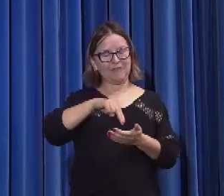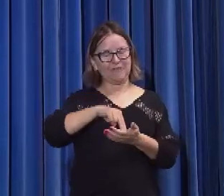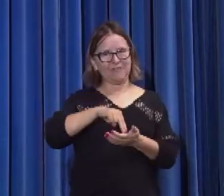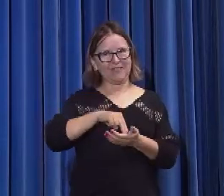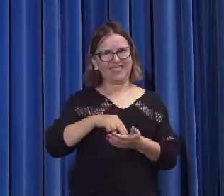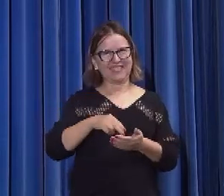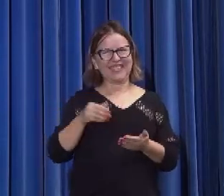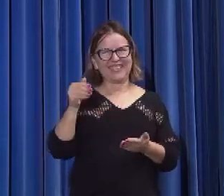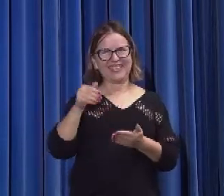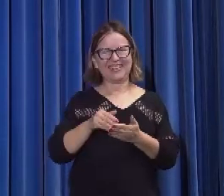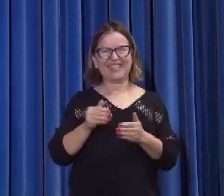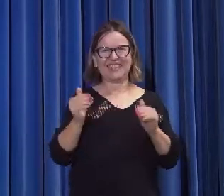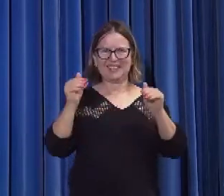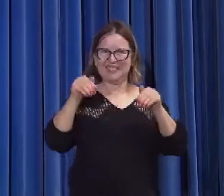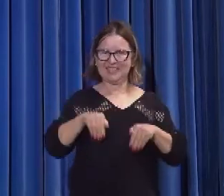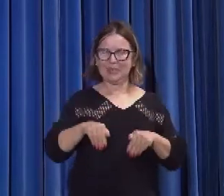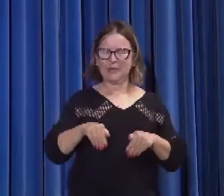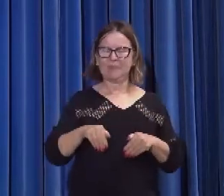E ao mesmo tempo,